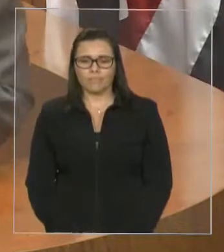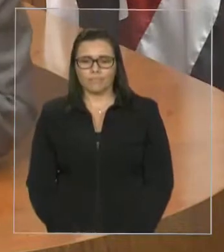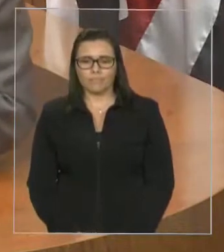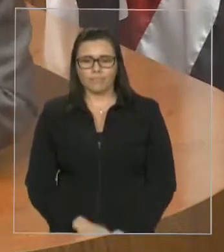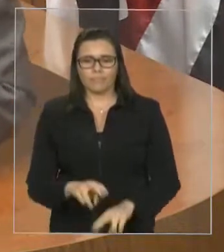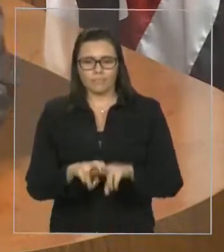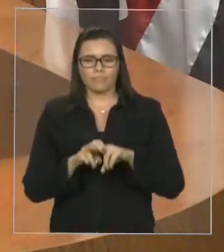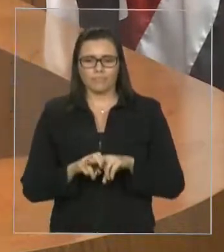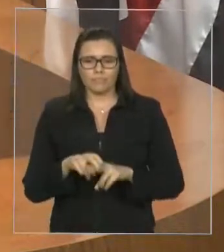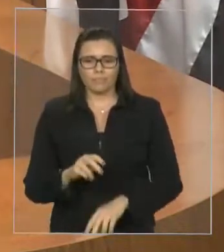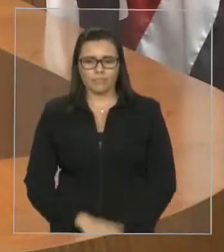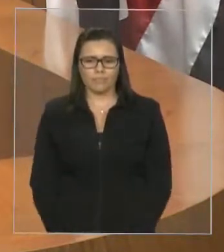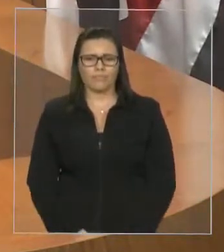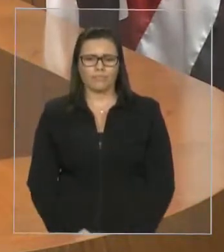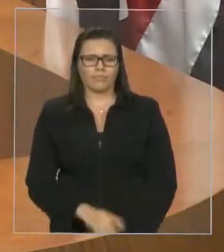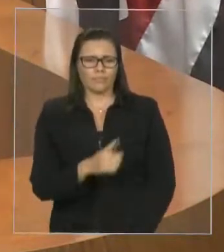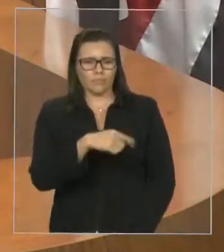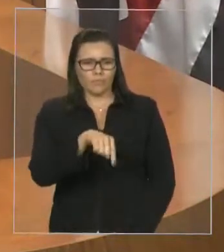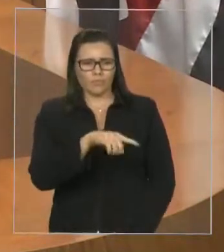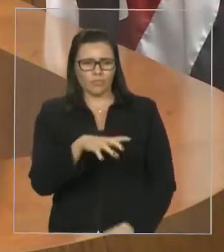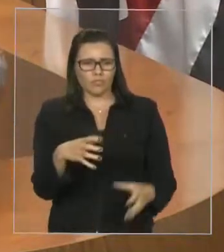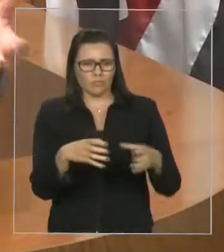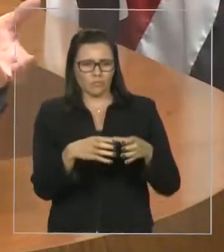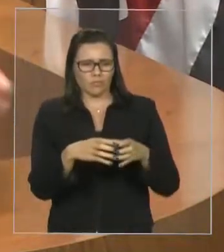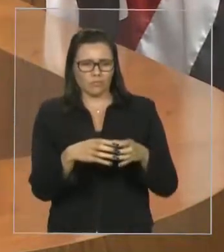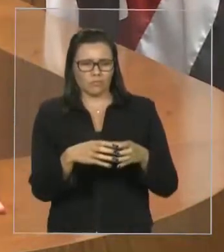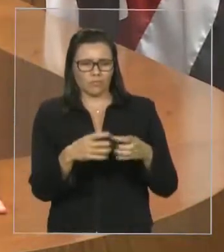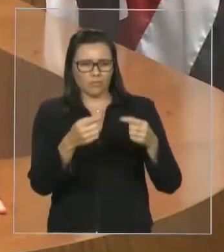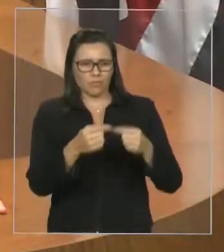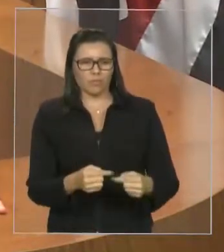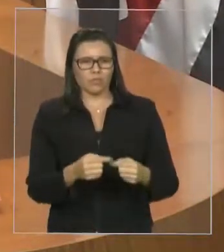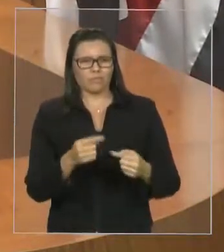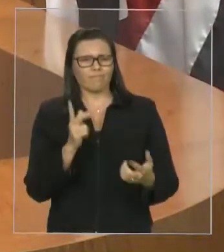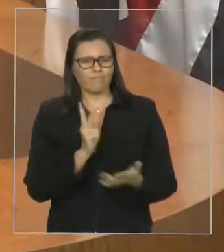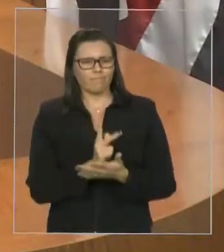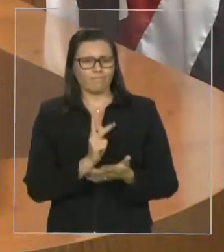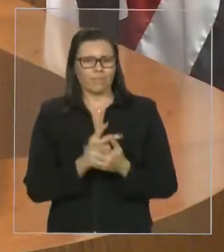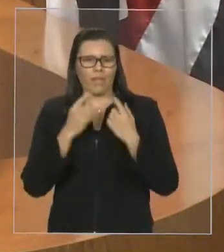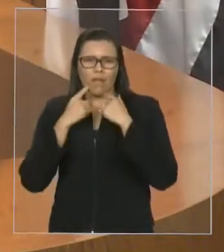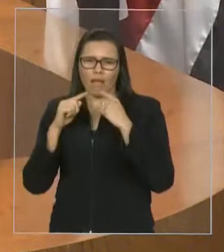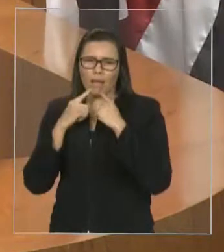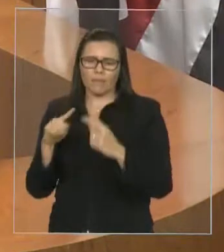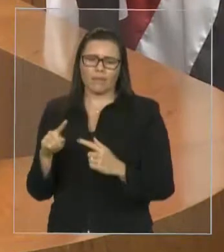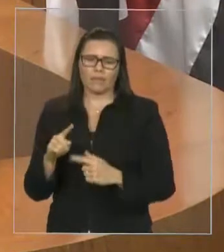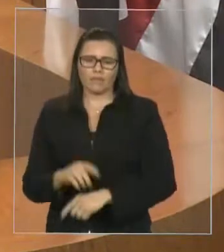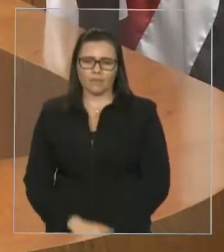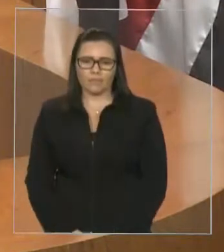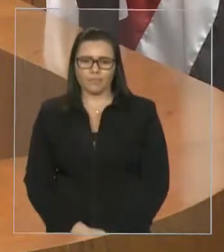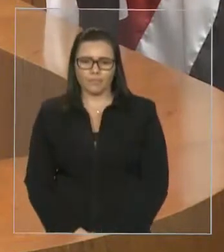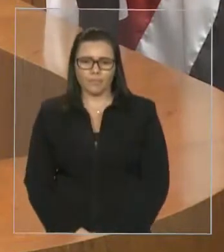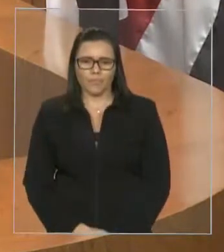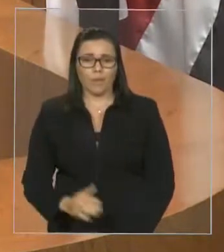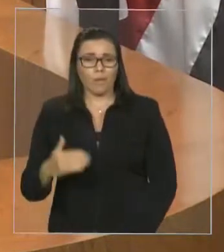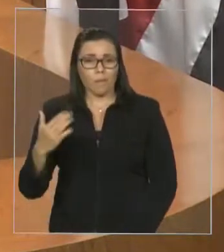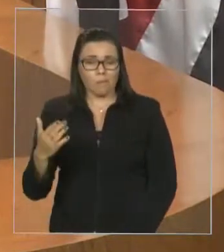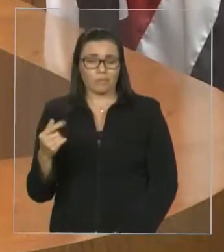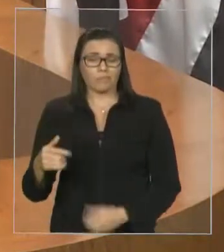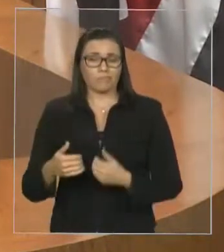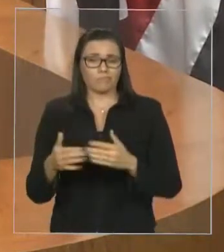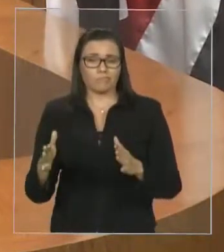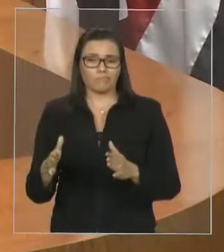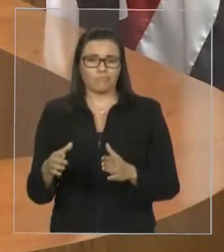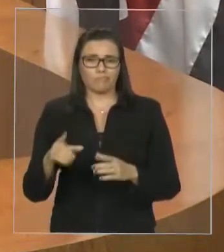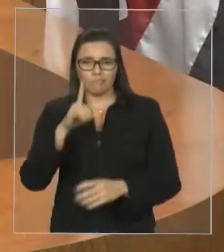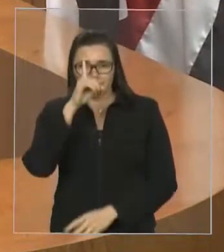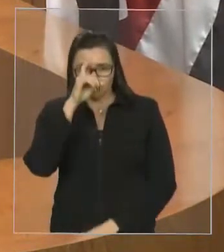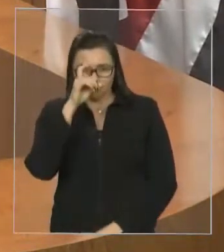sentido de tentar macular este grande projeto, ao abrir o Hospital de Ortopedia e Traumatologia,